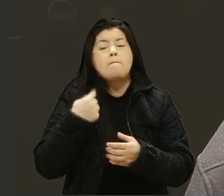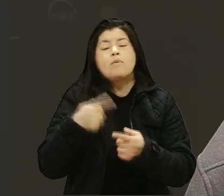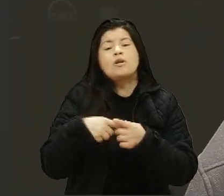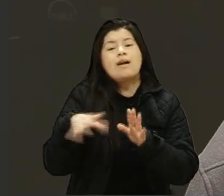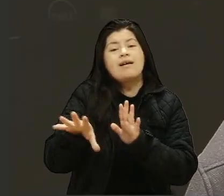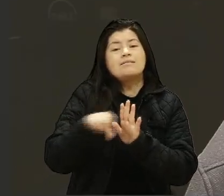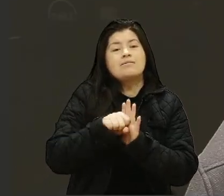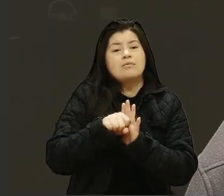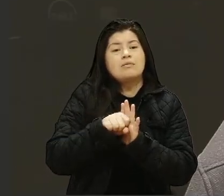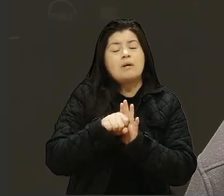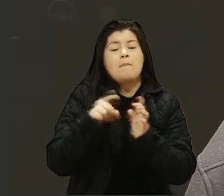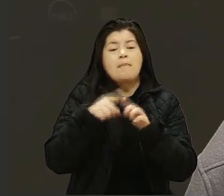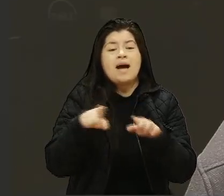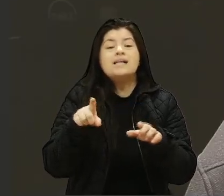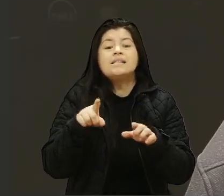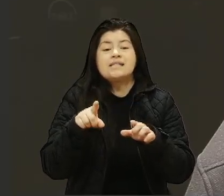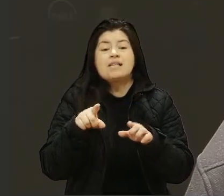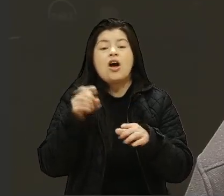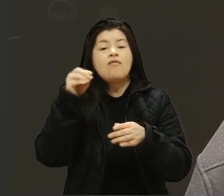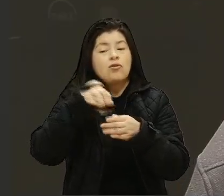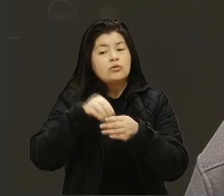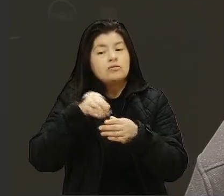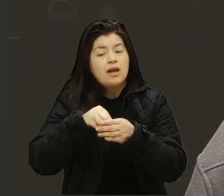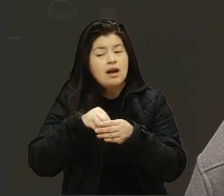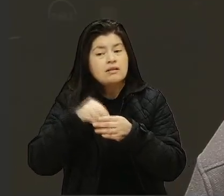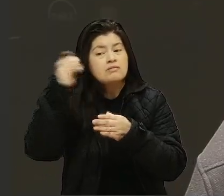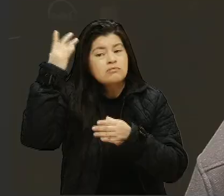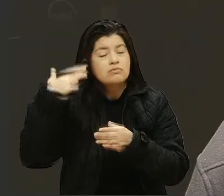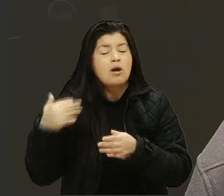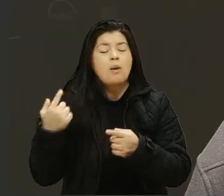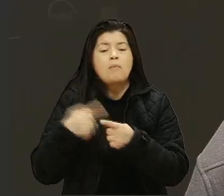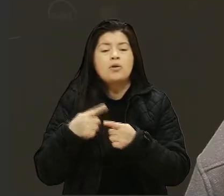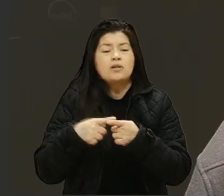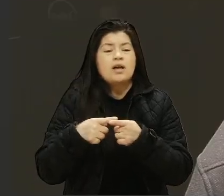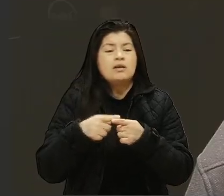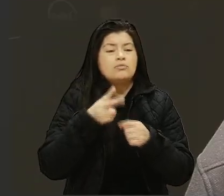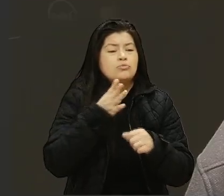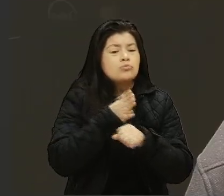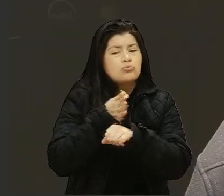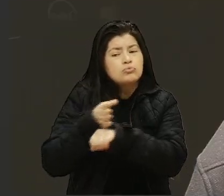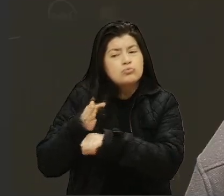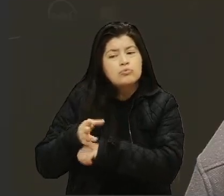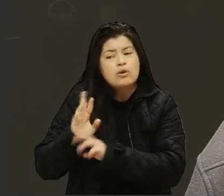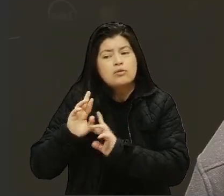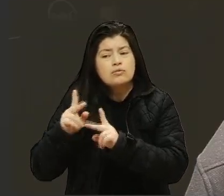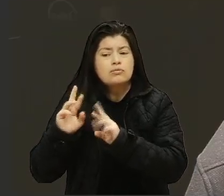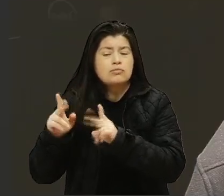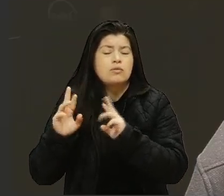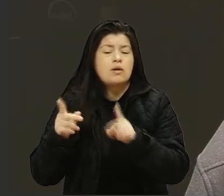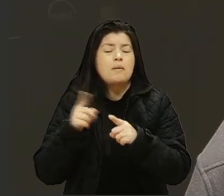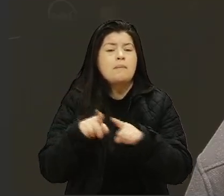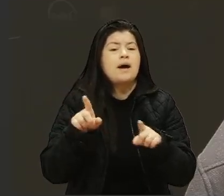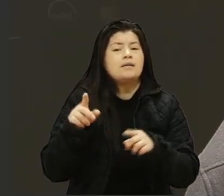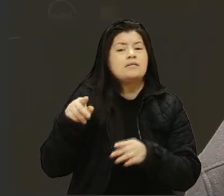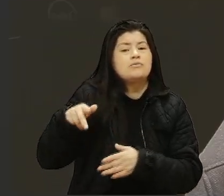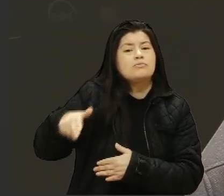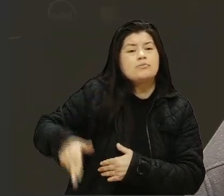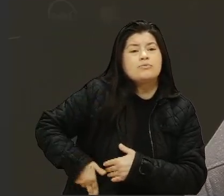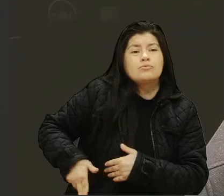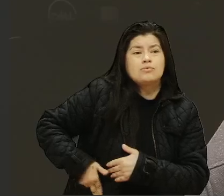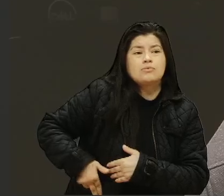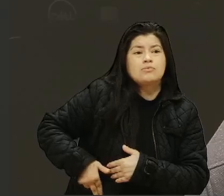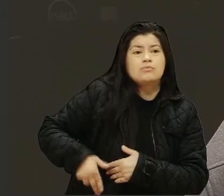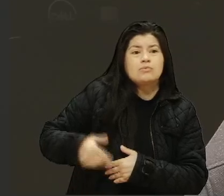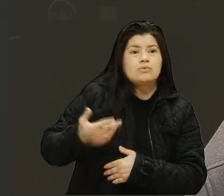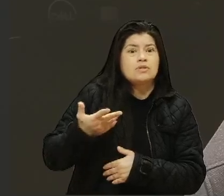eu vou votar não no caso da senhora, porque entendo que são condutas diversas. Agora, se o assessor da senhora estivesse armado e não o assessor do vereador Iago, meu